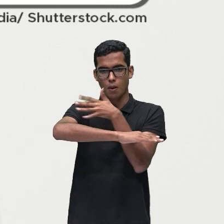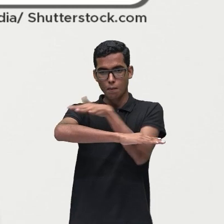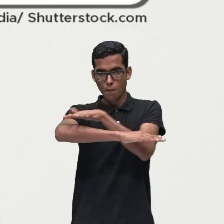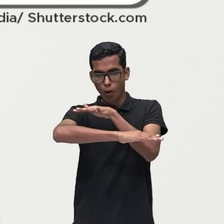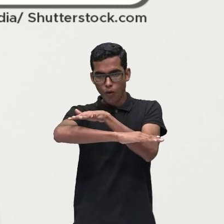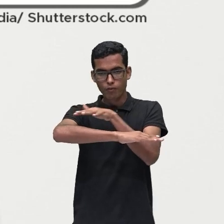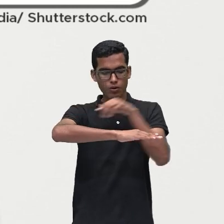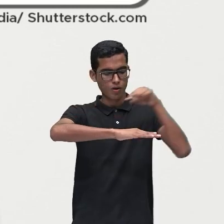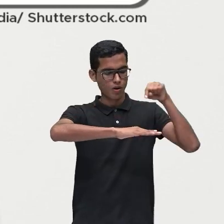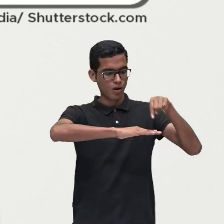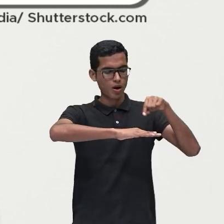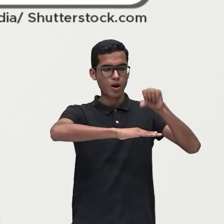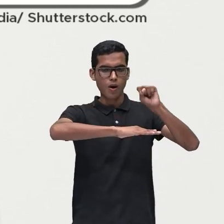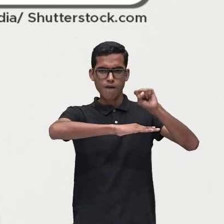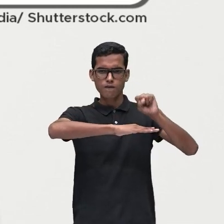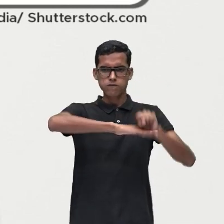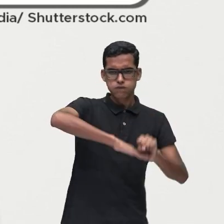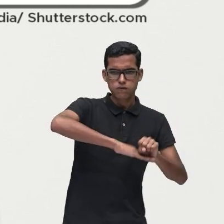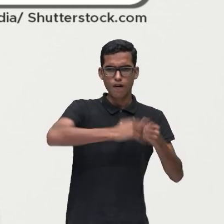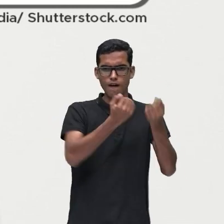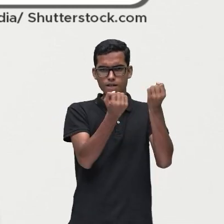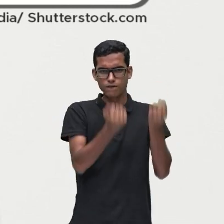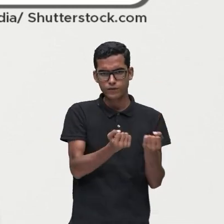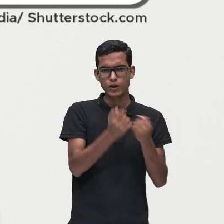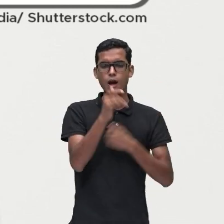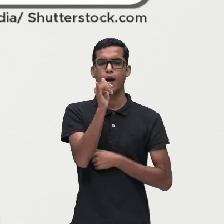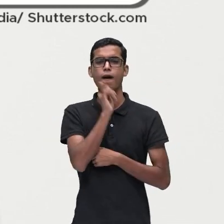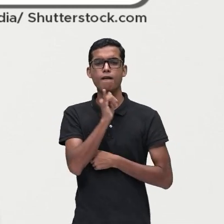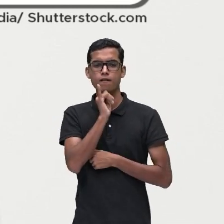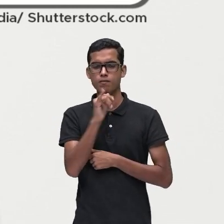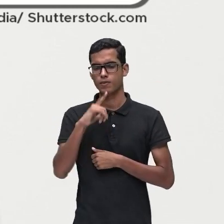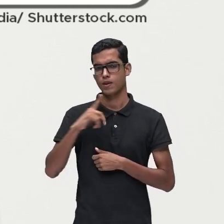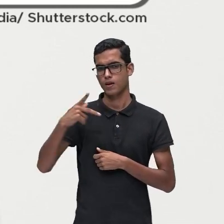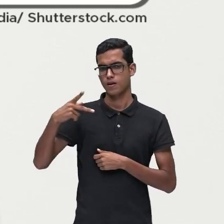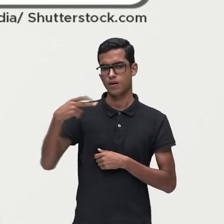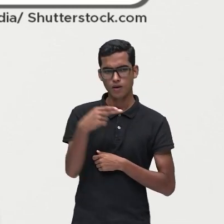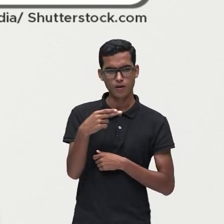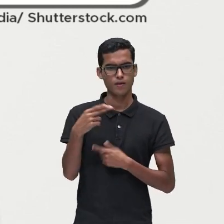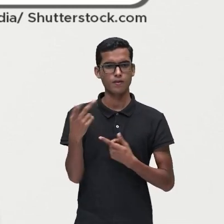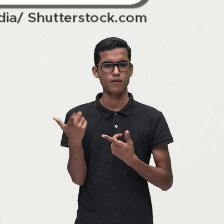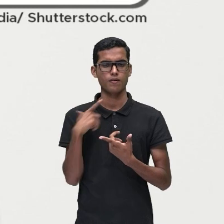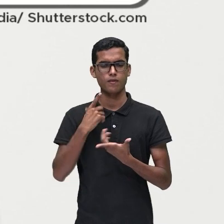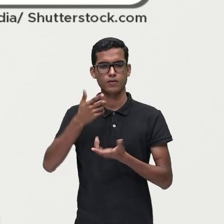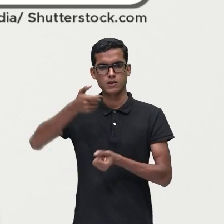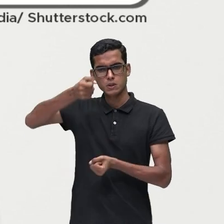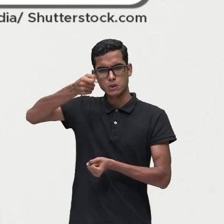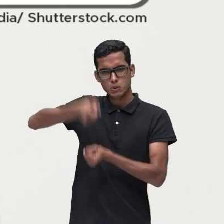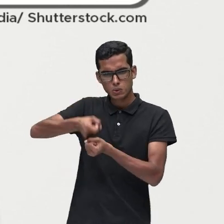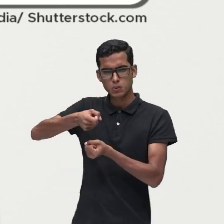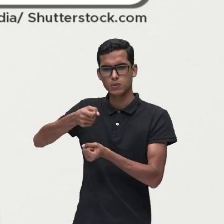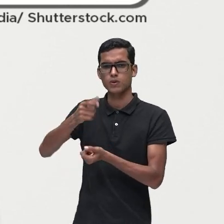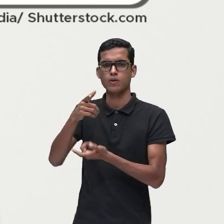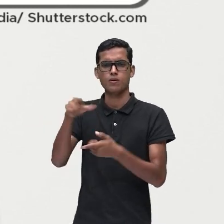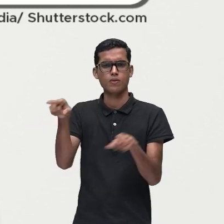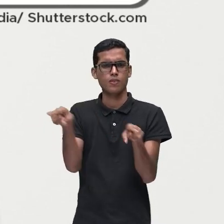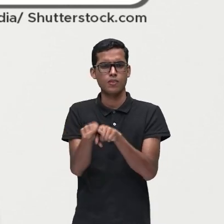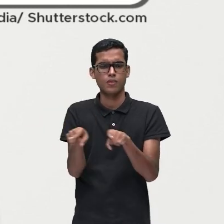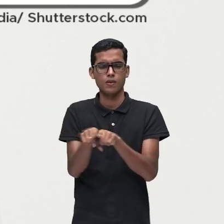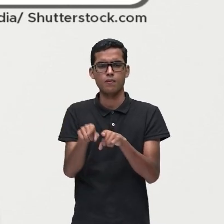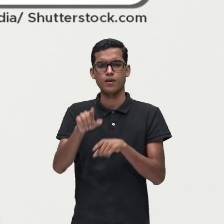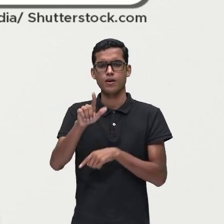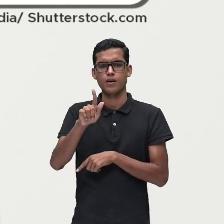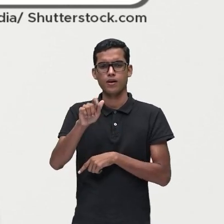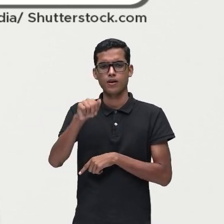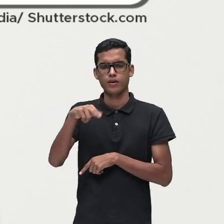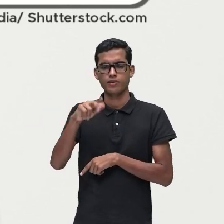de alavanca o alicate, a tesoura e a gangorra. A gangorra